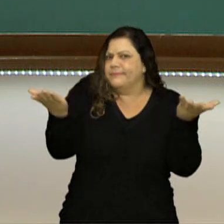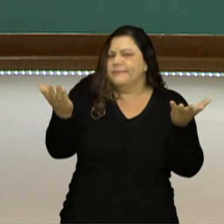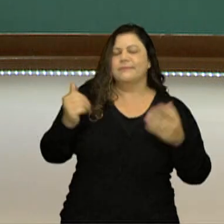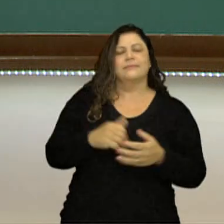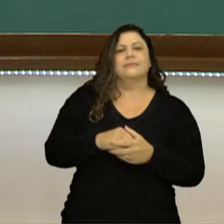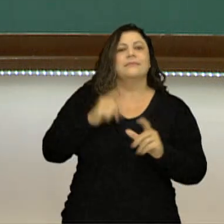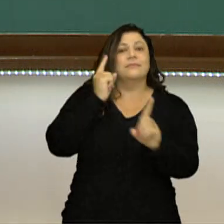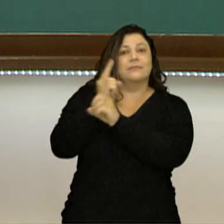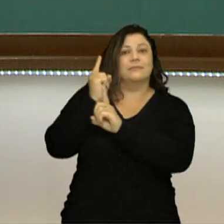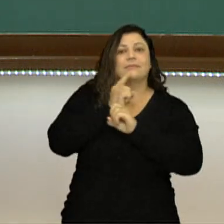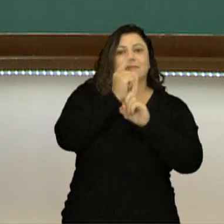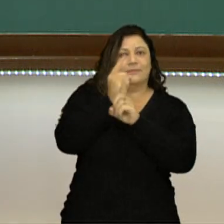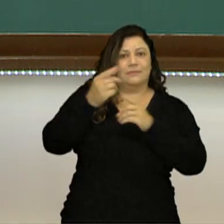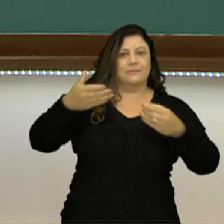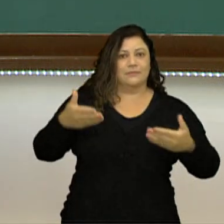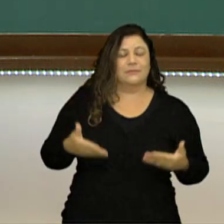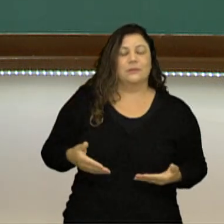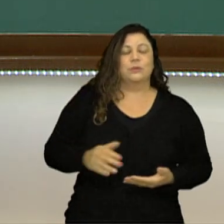descobrir.